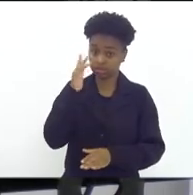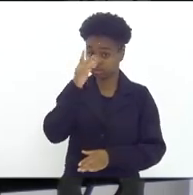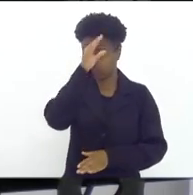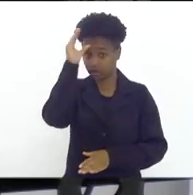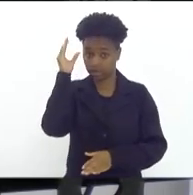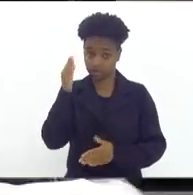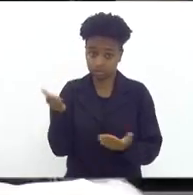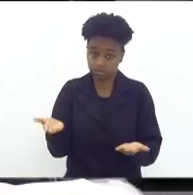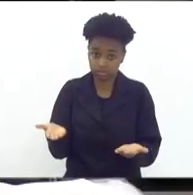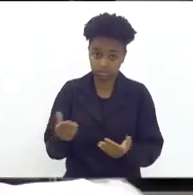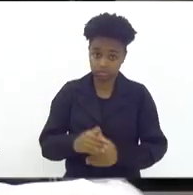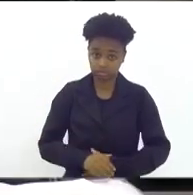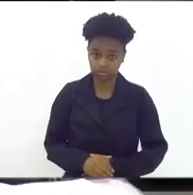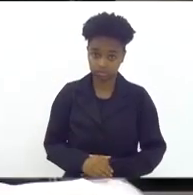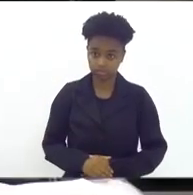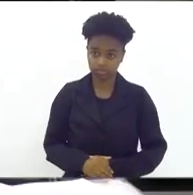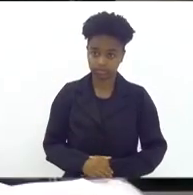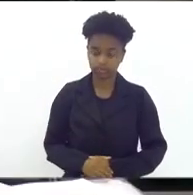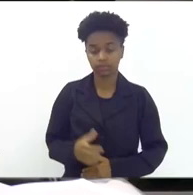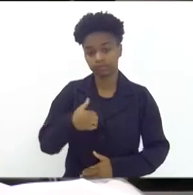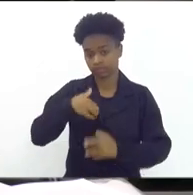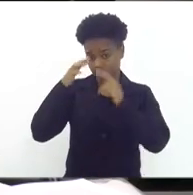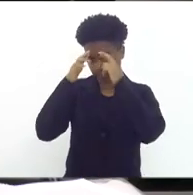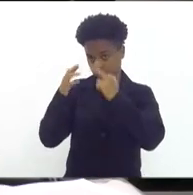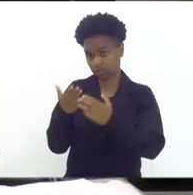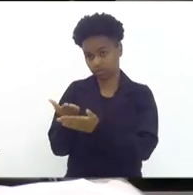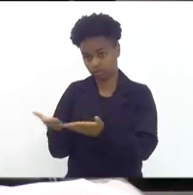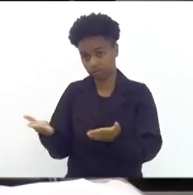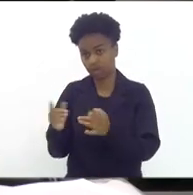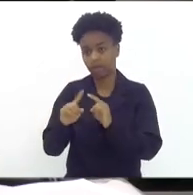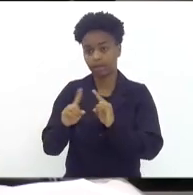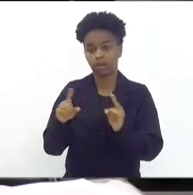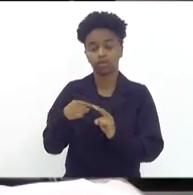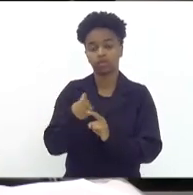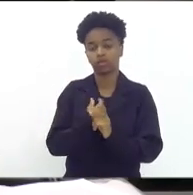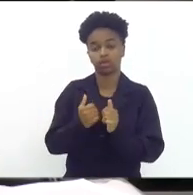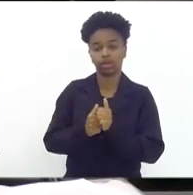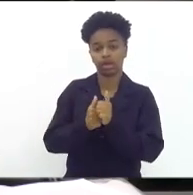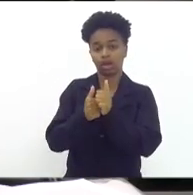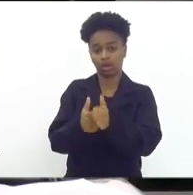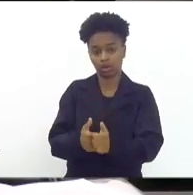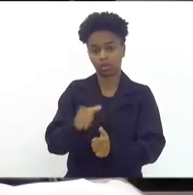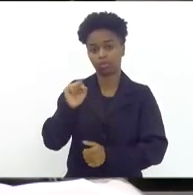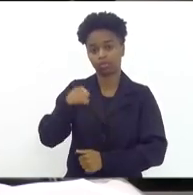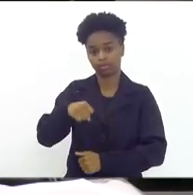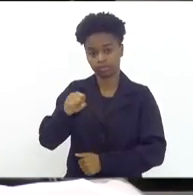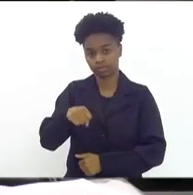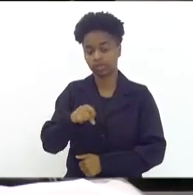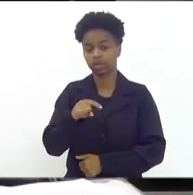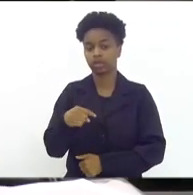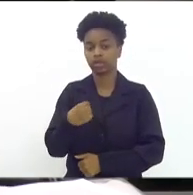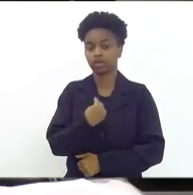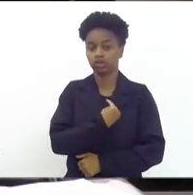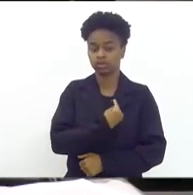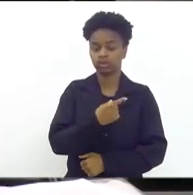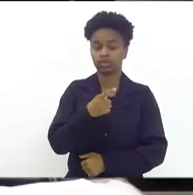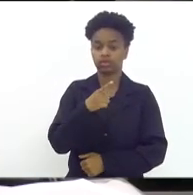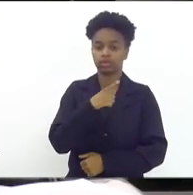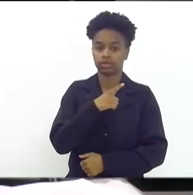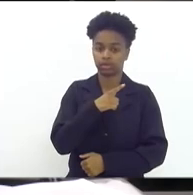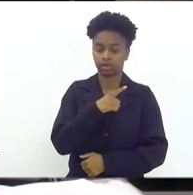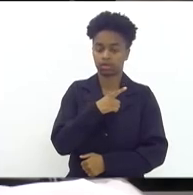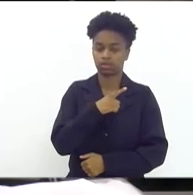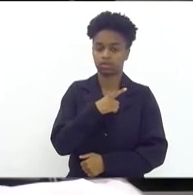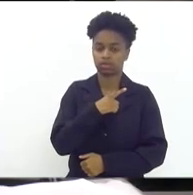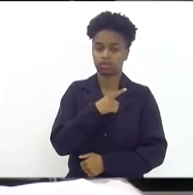excelência com todo respeito a gente tem a gente faz o acompanhamento da nossa dívida ativa Inclusive a gente tem só